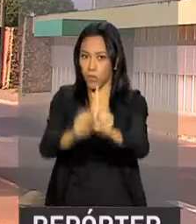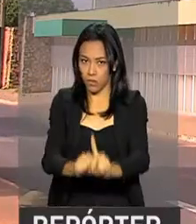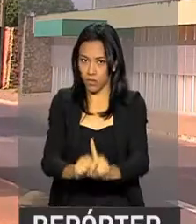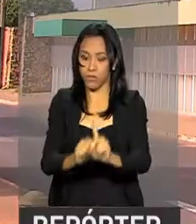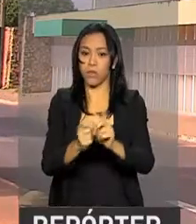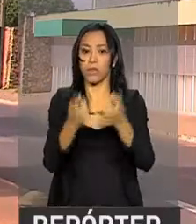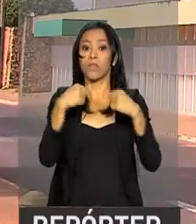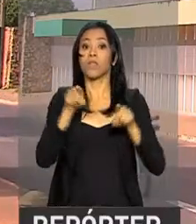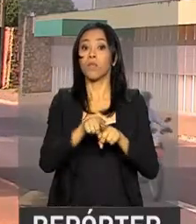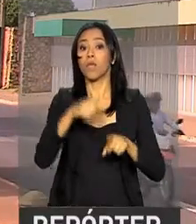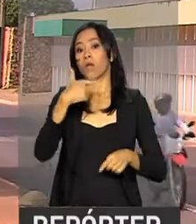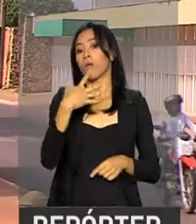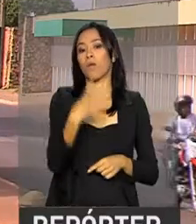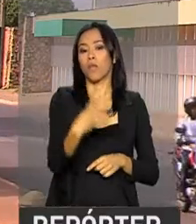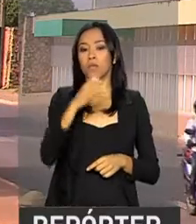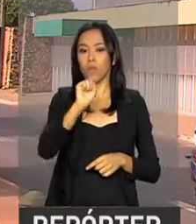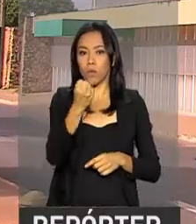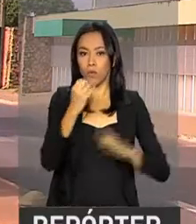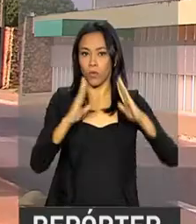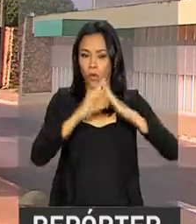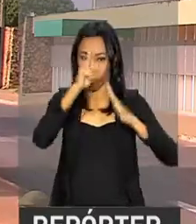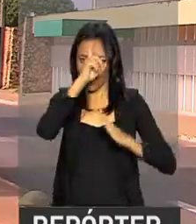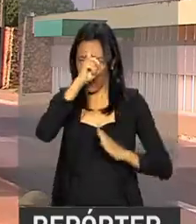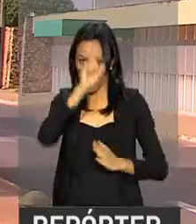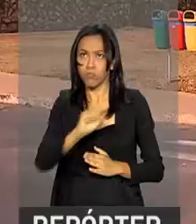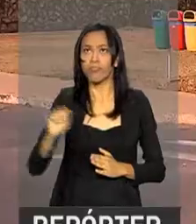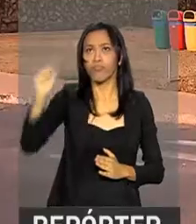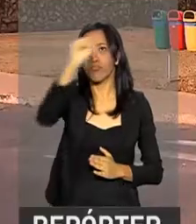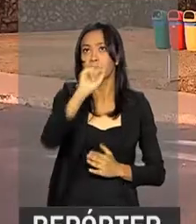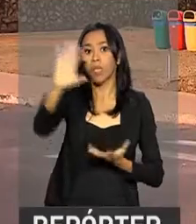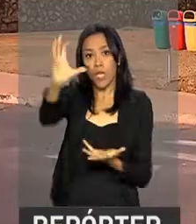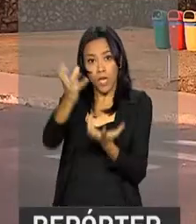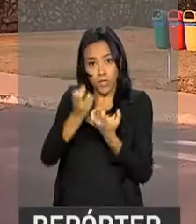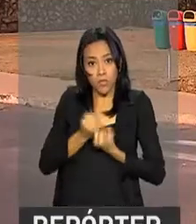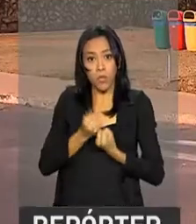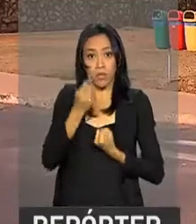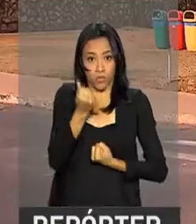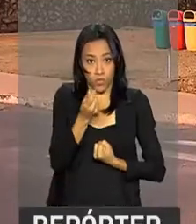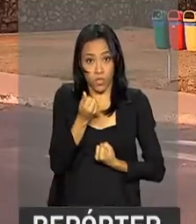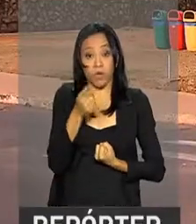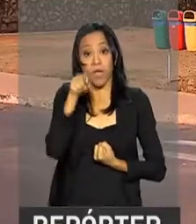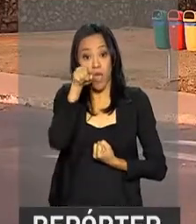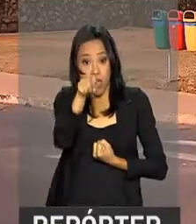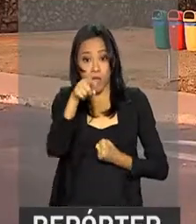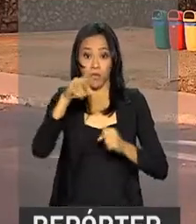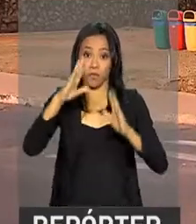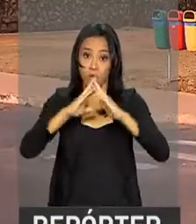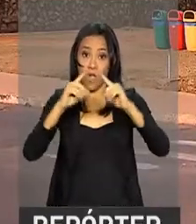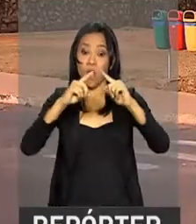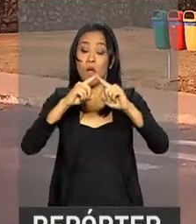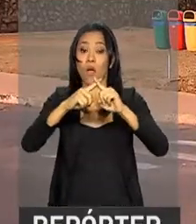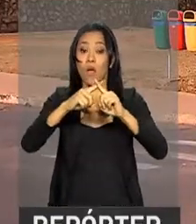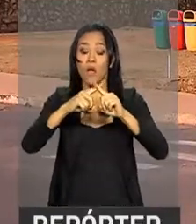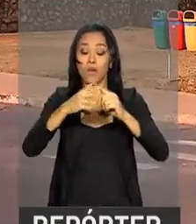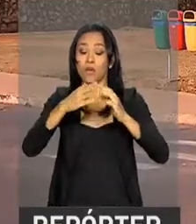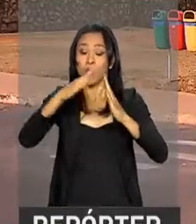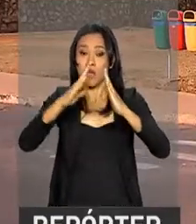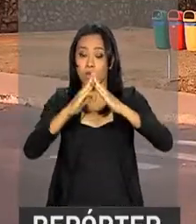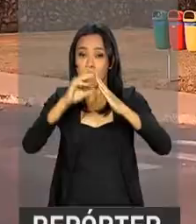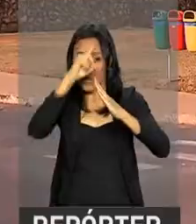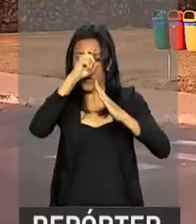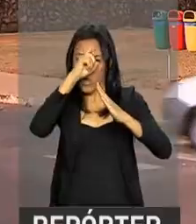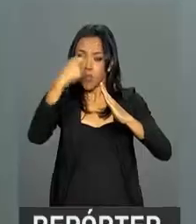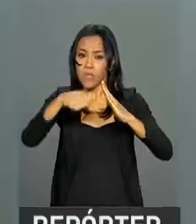dos 48 hospitais que receberam os recursos, o HUB precisa de complementações como esta para manter